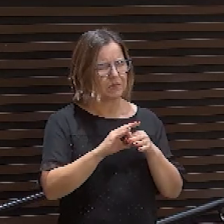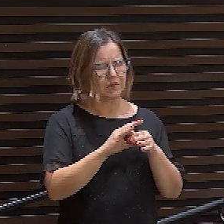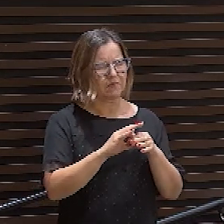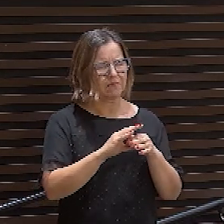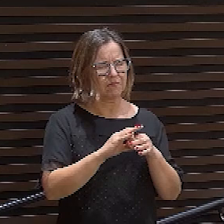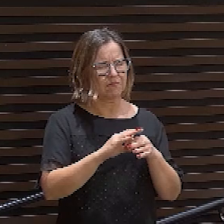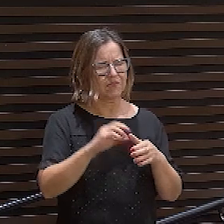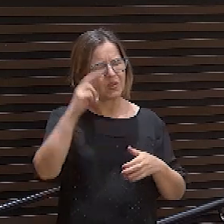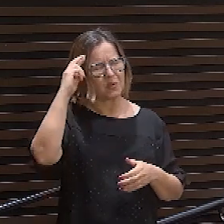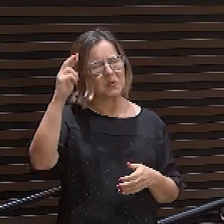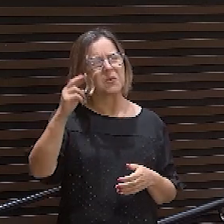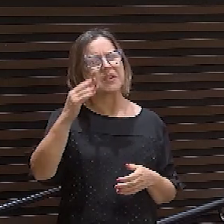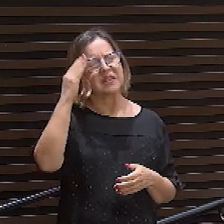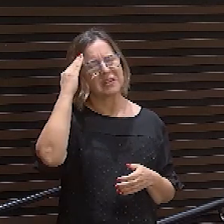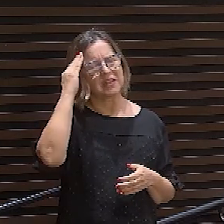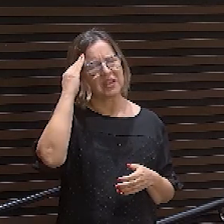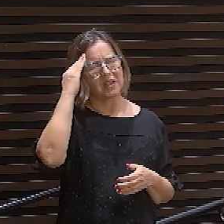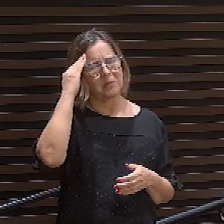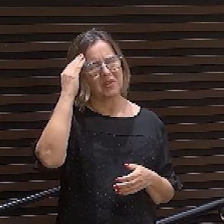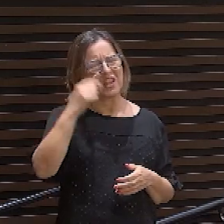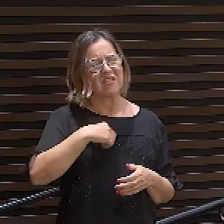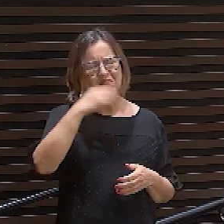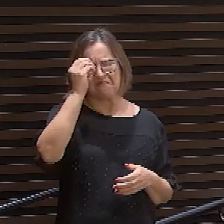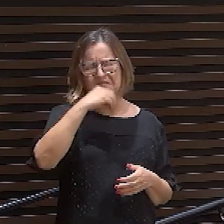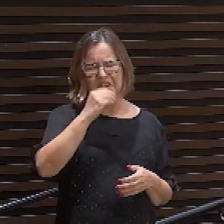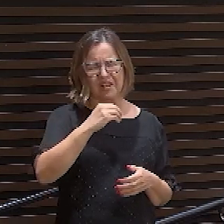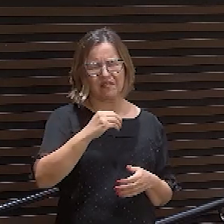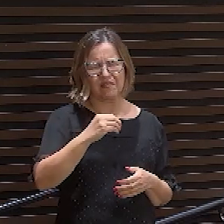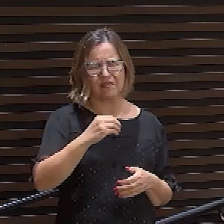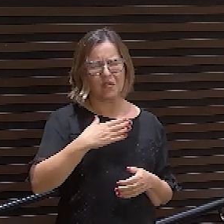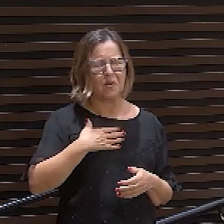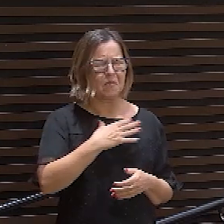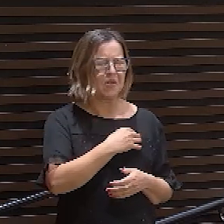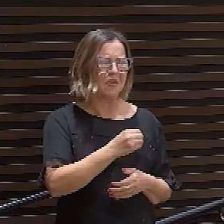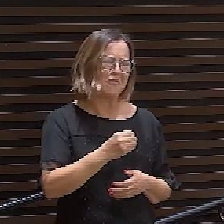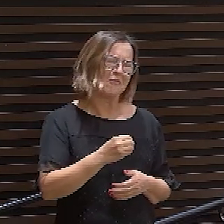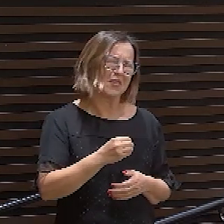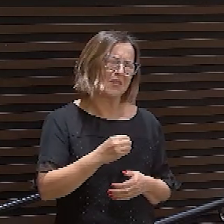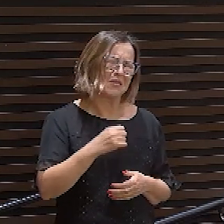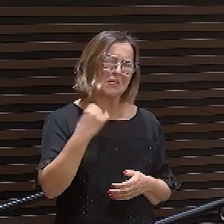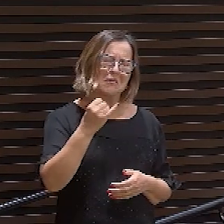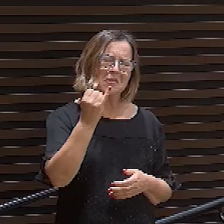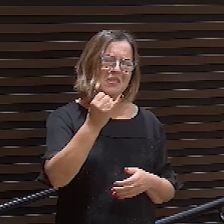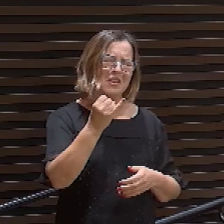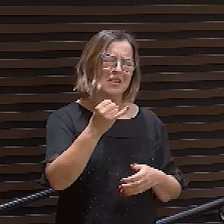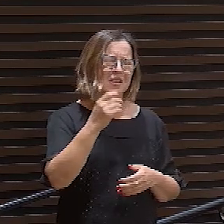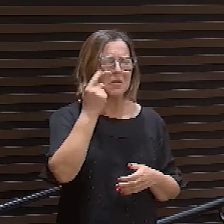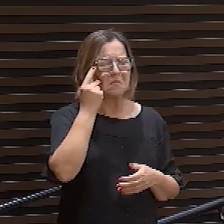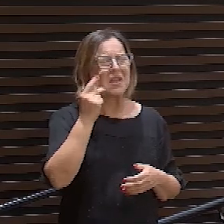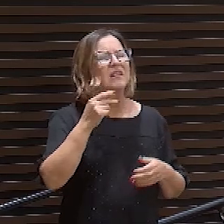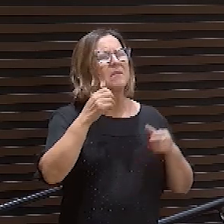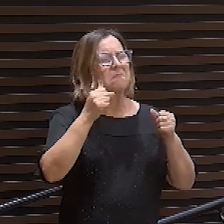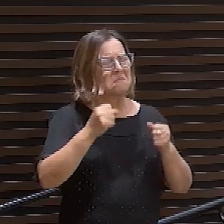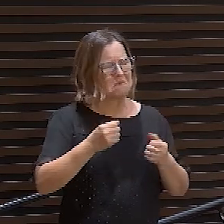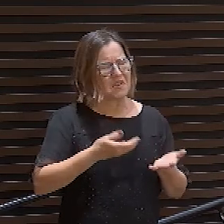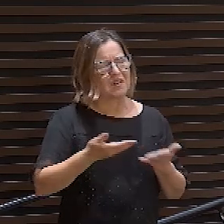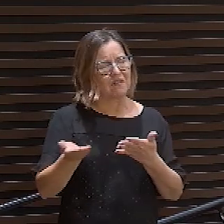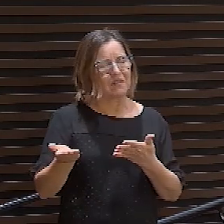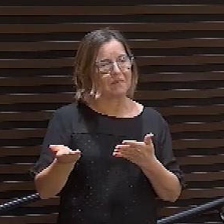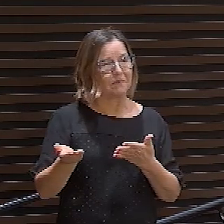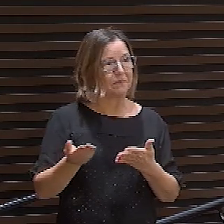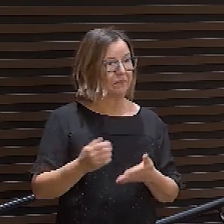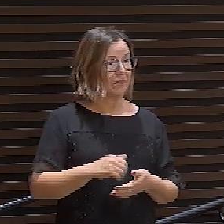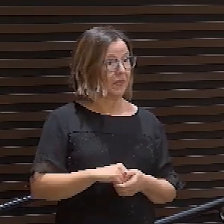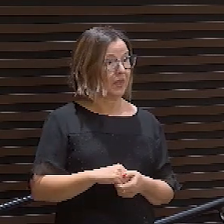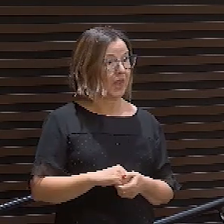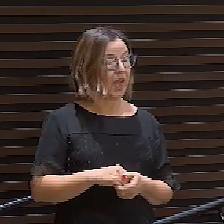Ele representa muito para mim. Mas entre nós dois não pode ter ninguém, Senhor. Pode levar.